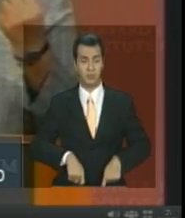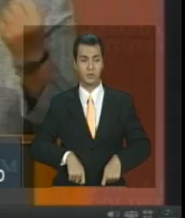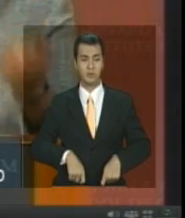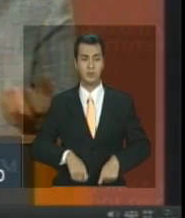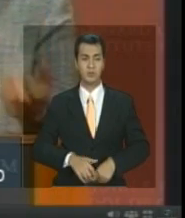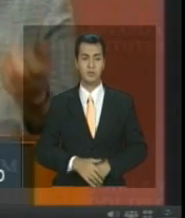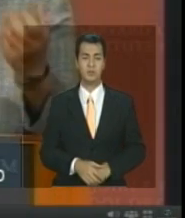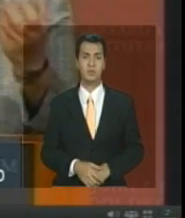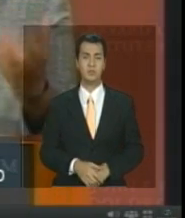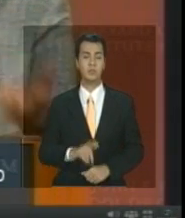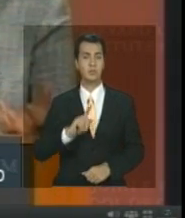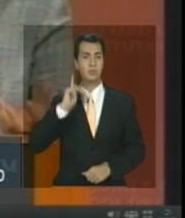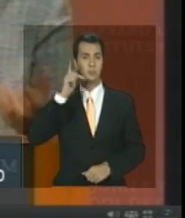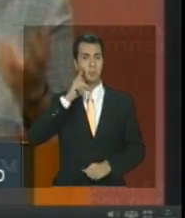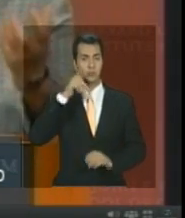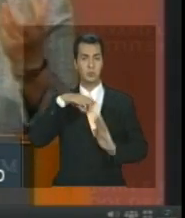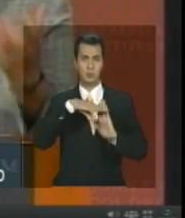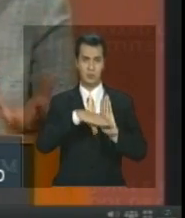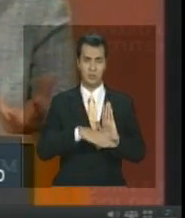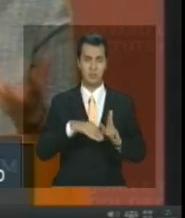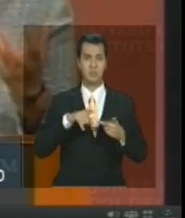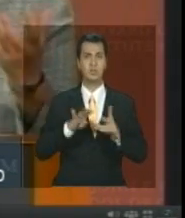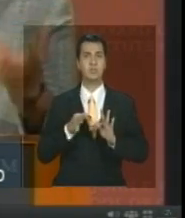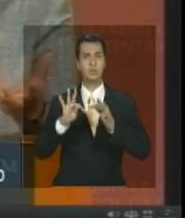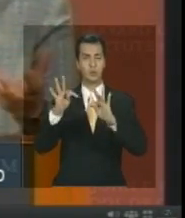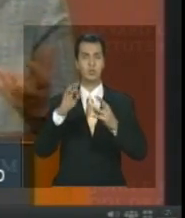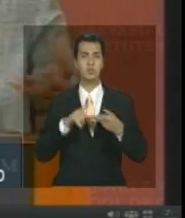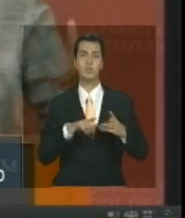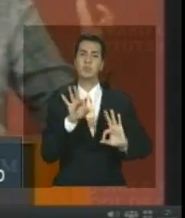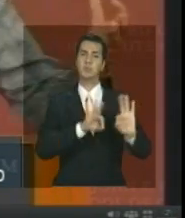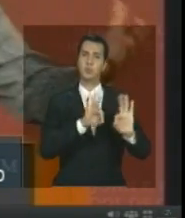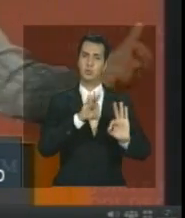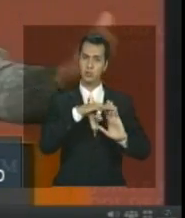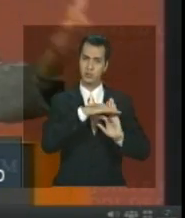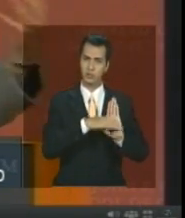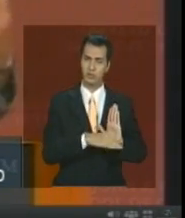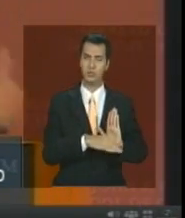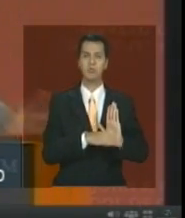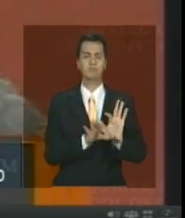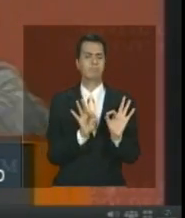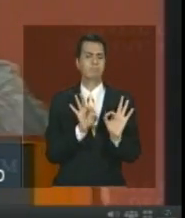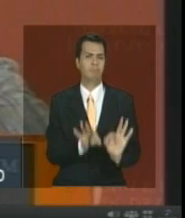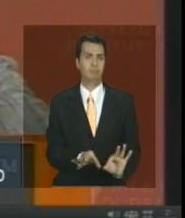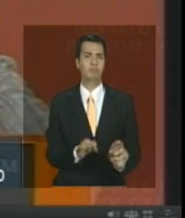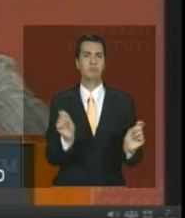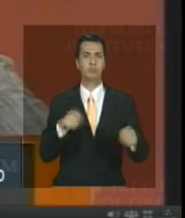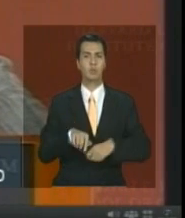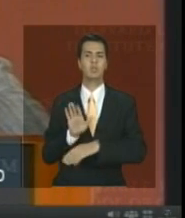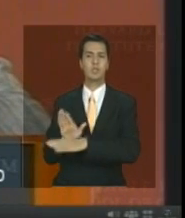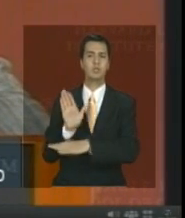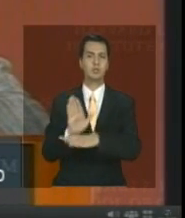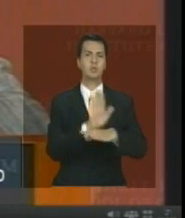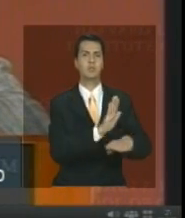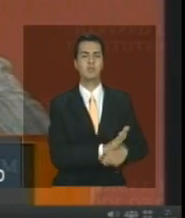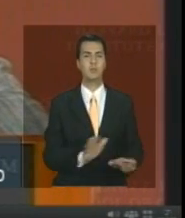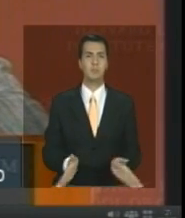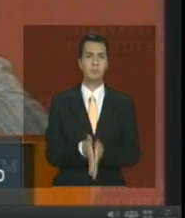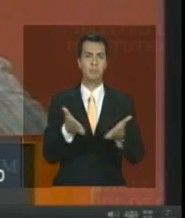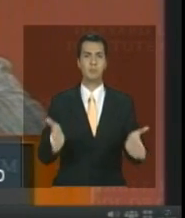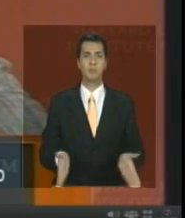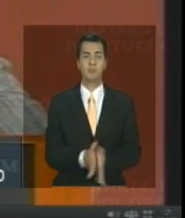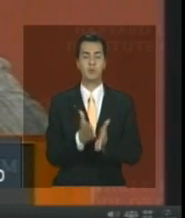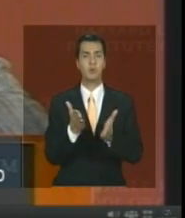temos políticas e tecnologias e programas adequados para hoje tirá-los da pobreza.